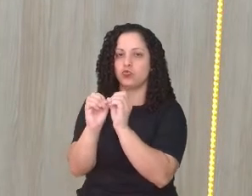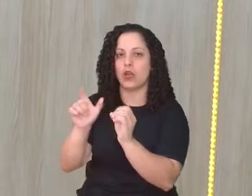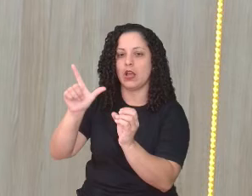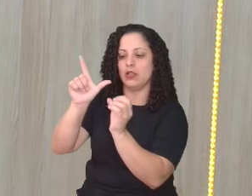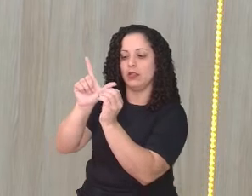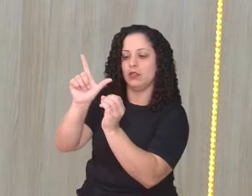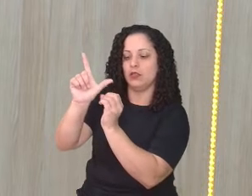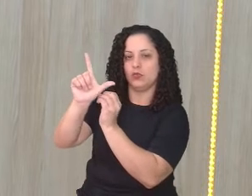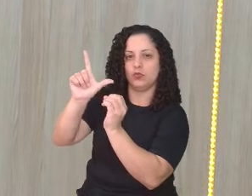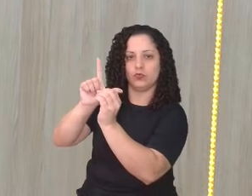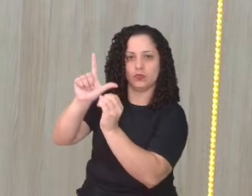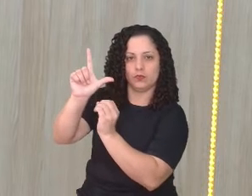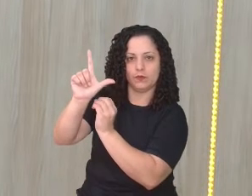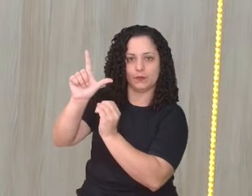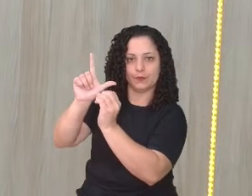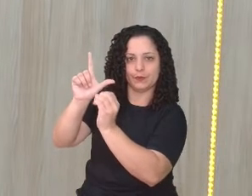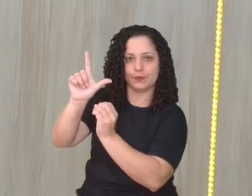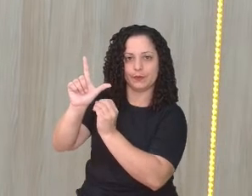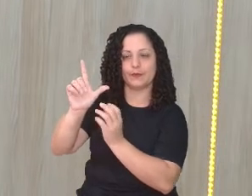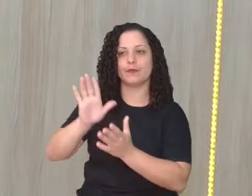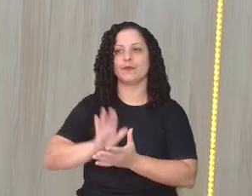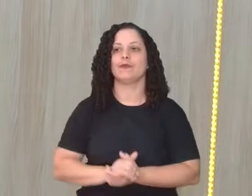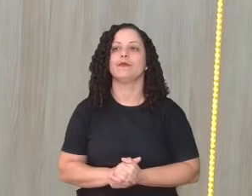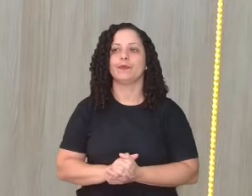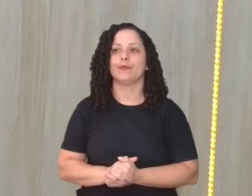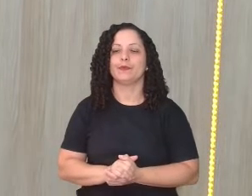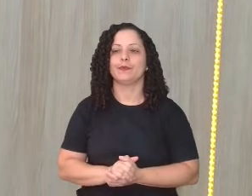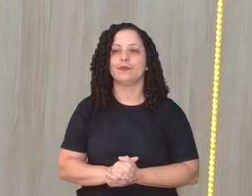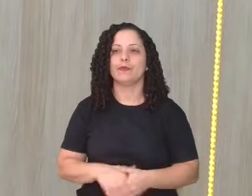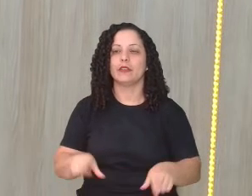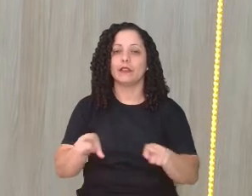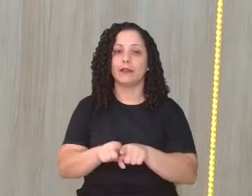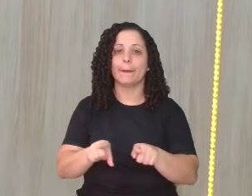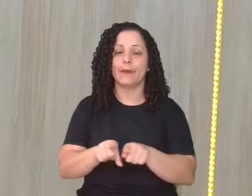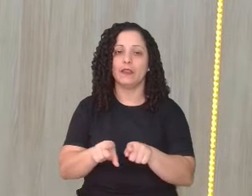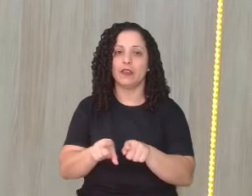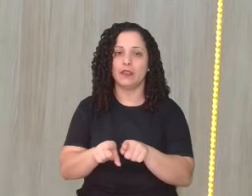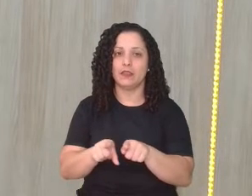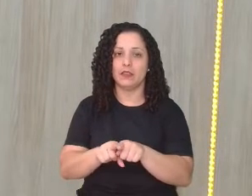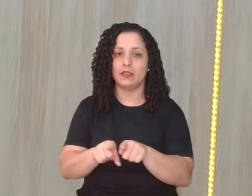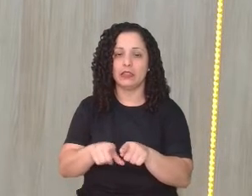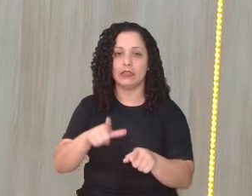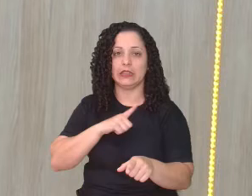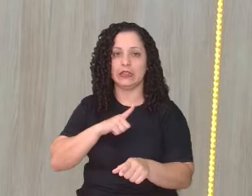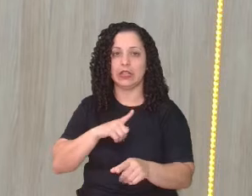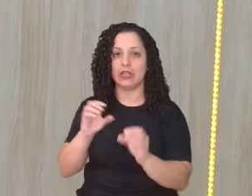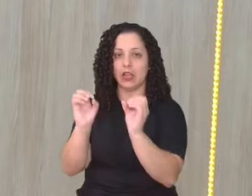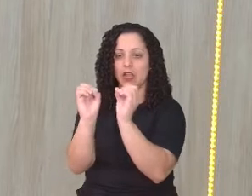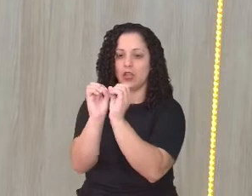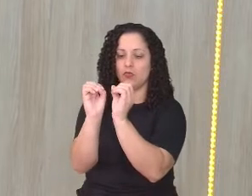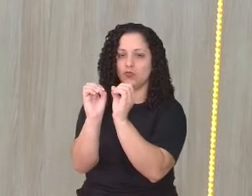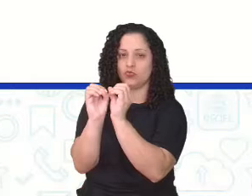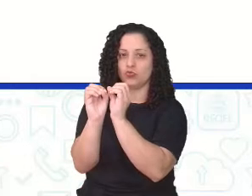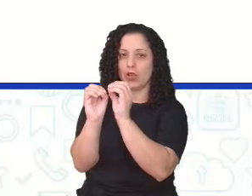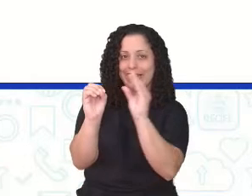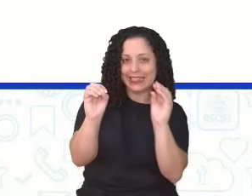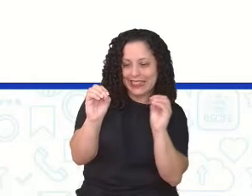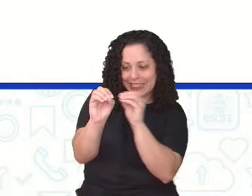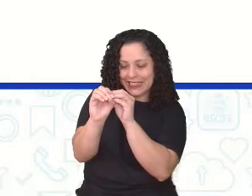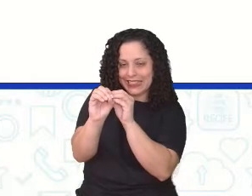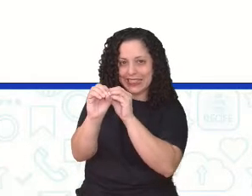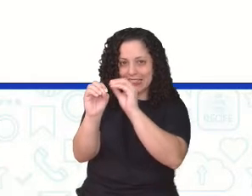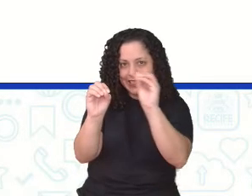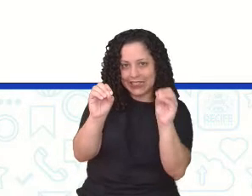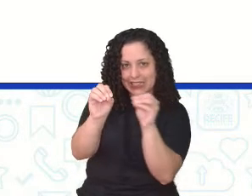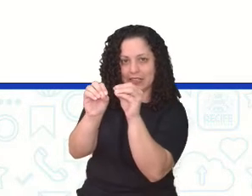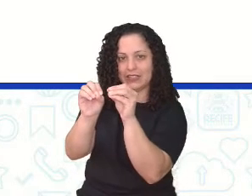saco escrotal. Depois disso, nós vamos ver os testículos, que eles vão ficar aí dentro dessa bolsa escrotal, né? Ele